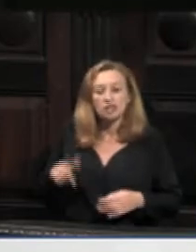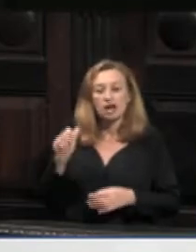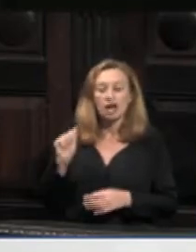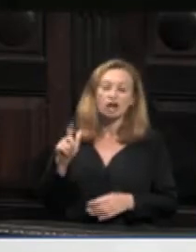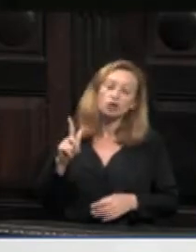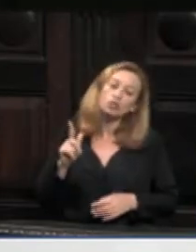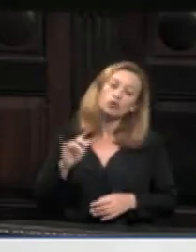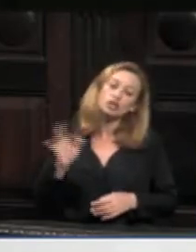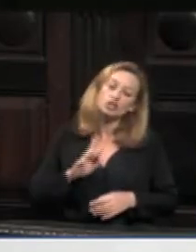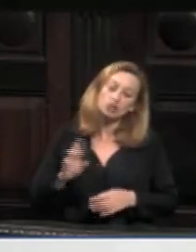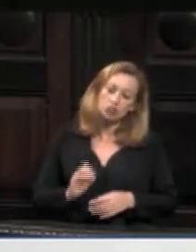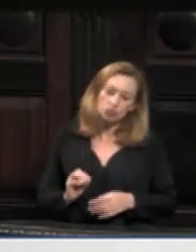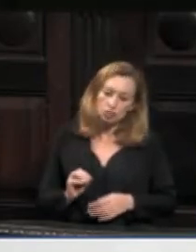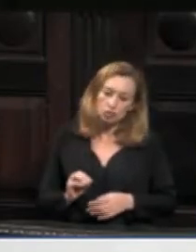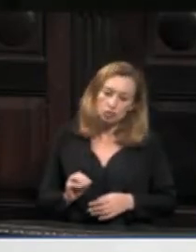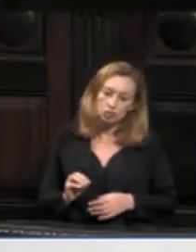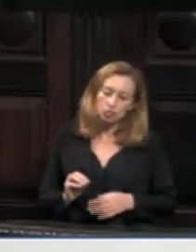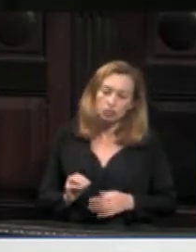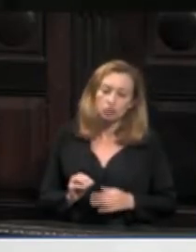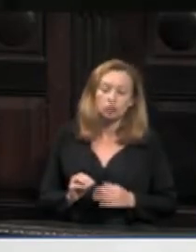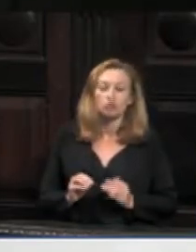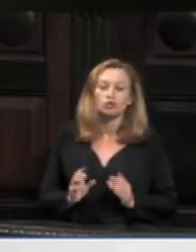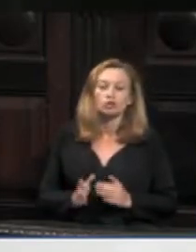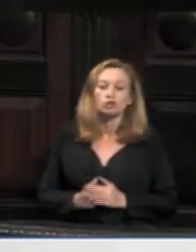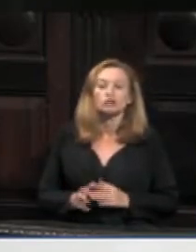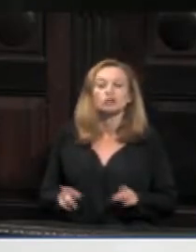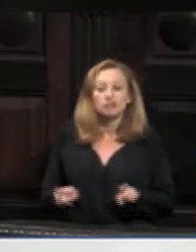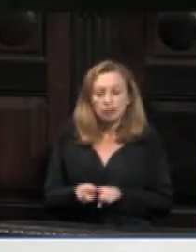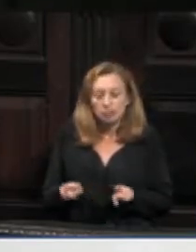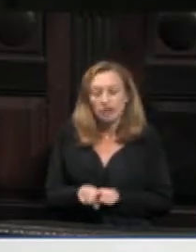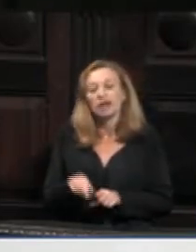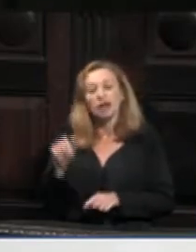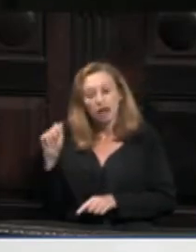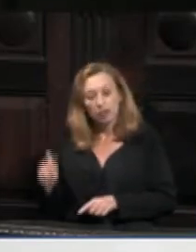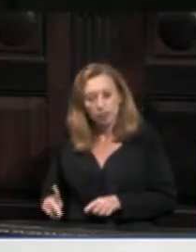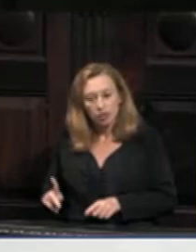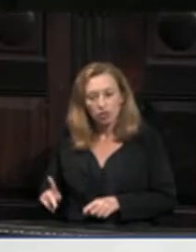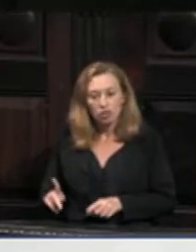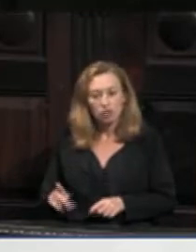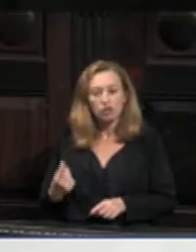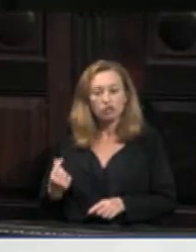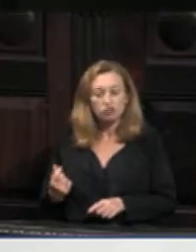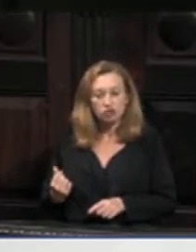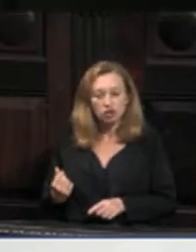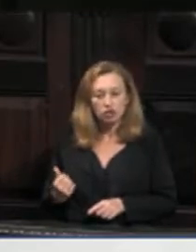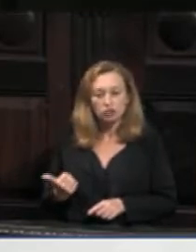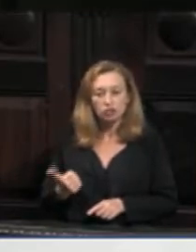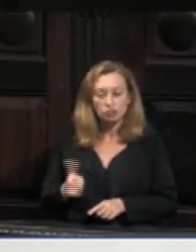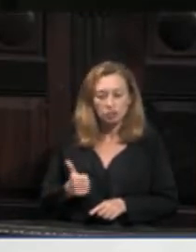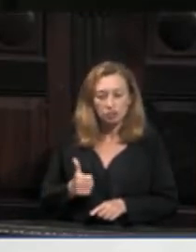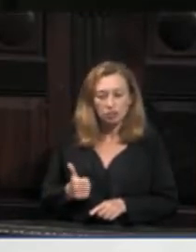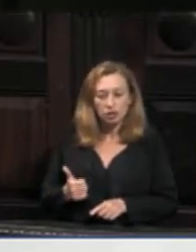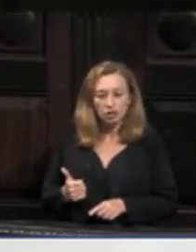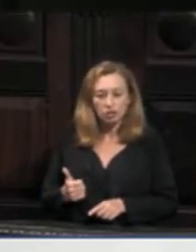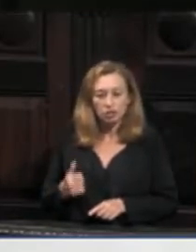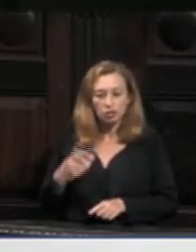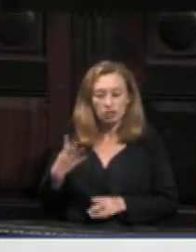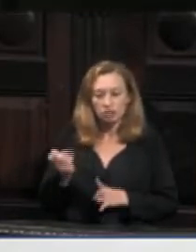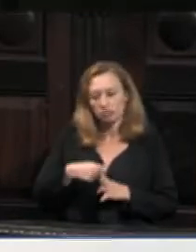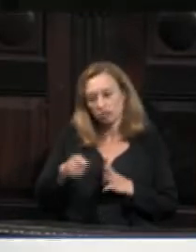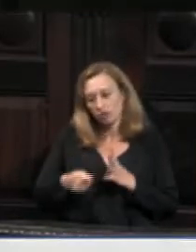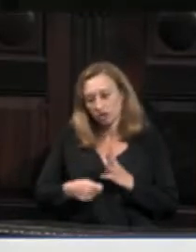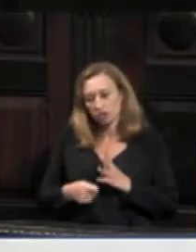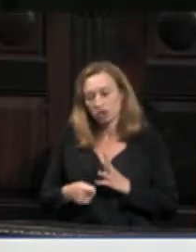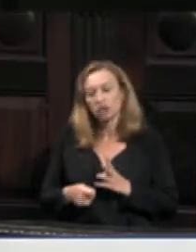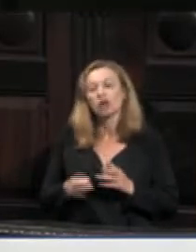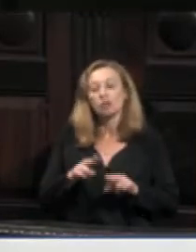atual gestão, a atual composição, também aprova as contas do primeiro quadrimestre. Então, por isso, meu parecer foi